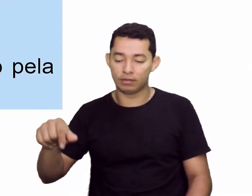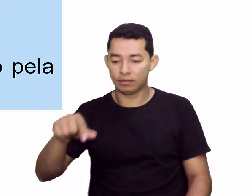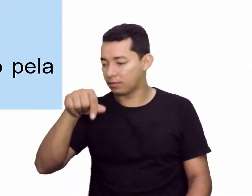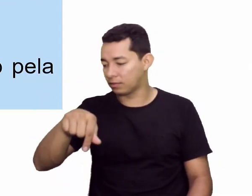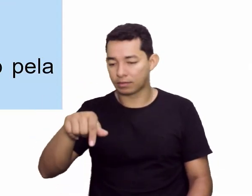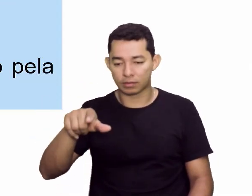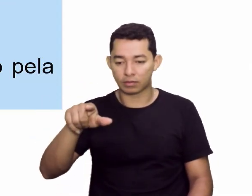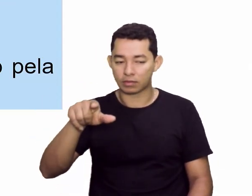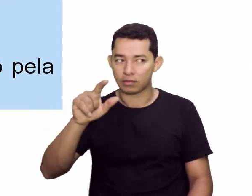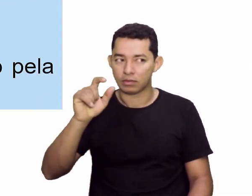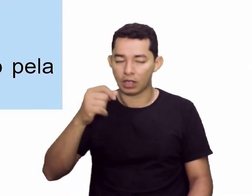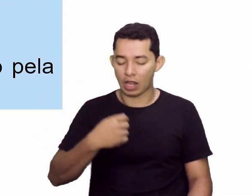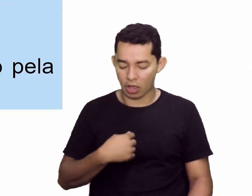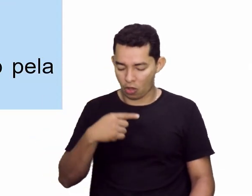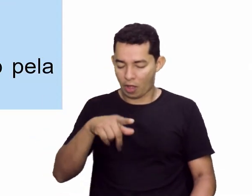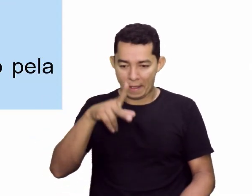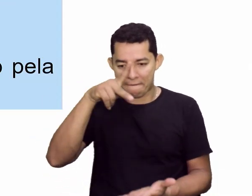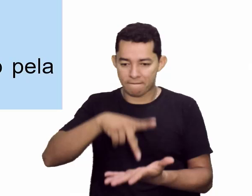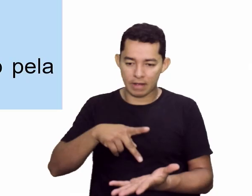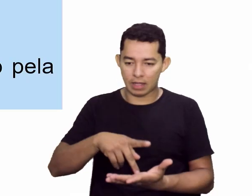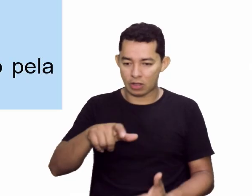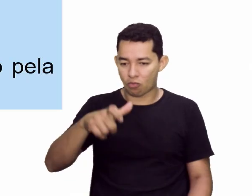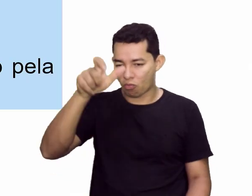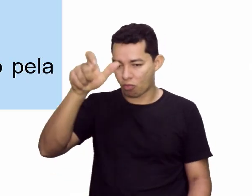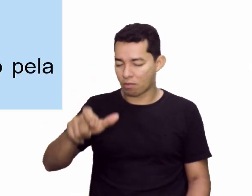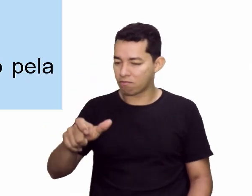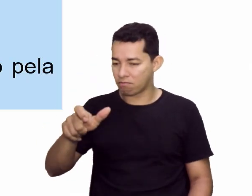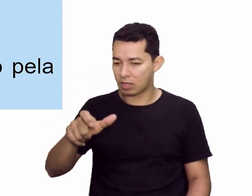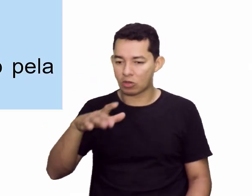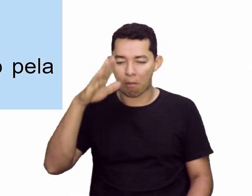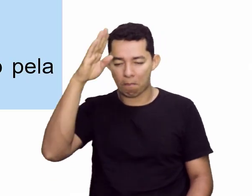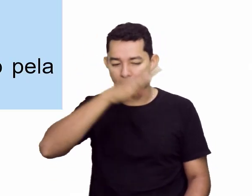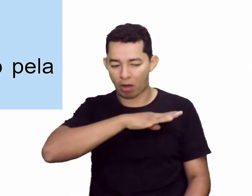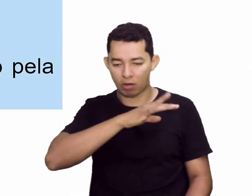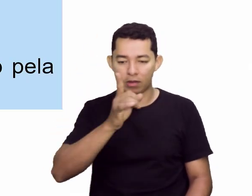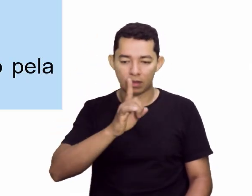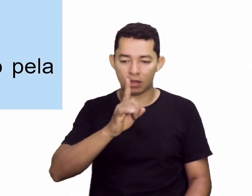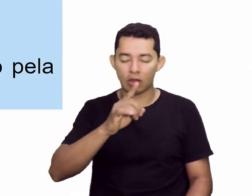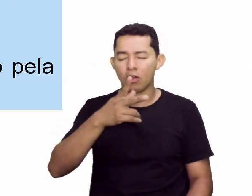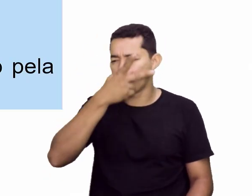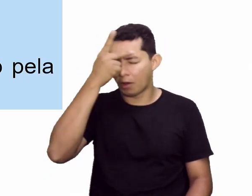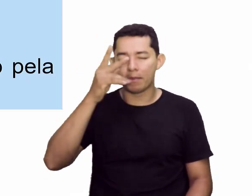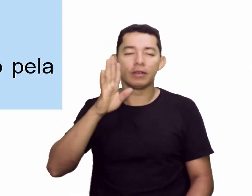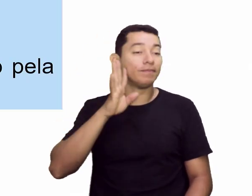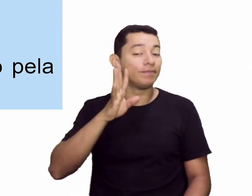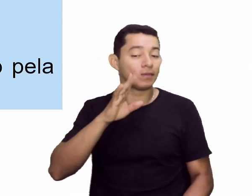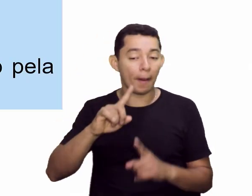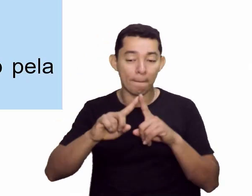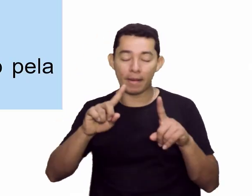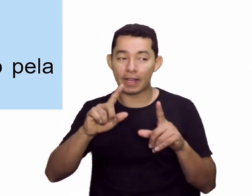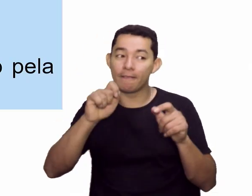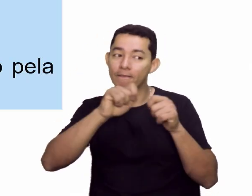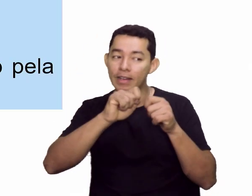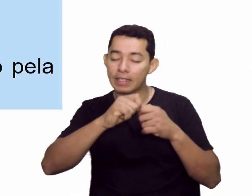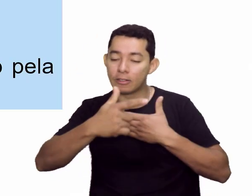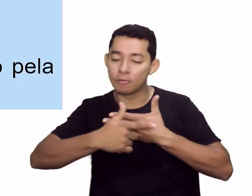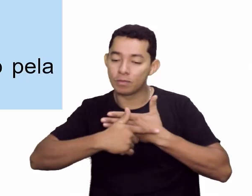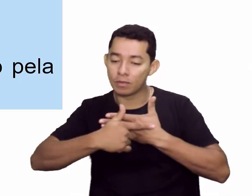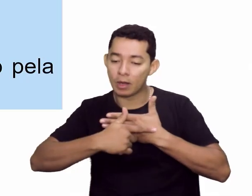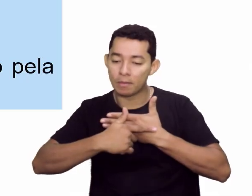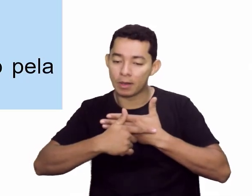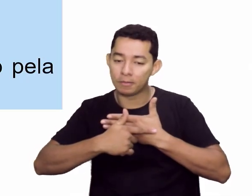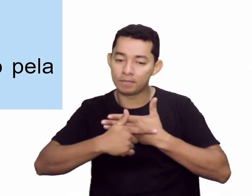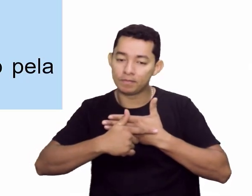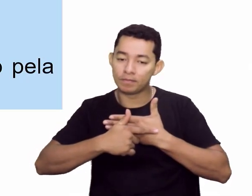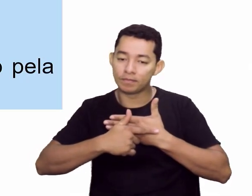entendeu? Ele não é realmente uma pessoa má. Ele é uma pessoa legal, mas ele está fazendo aquele papel ali. Por isso que